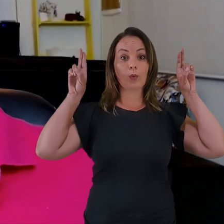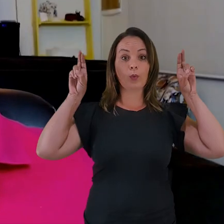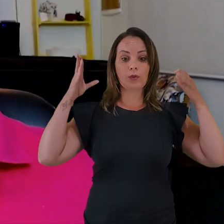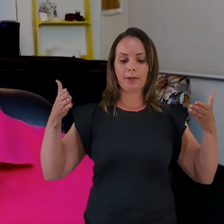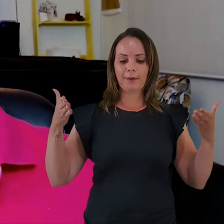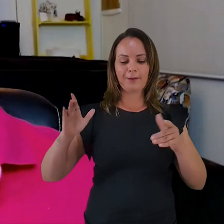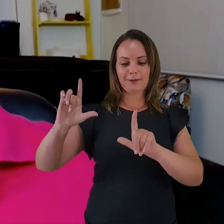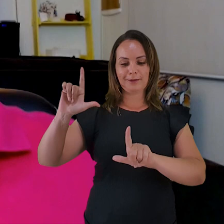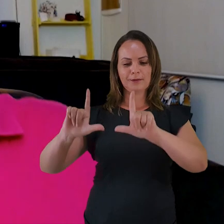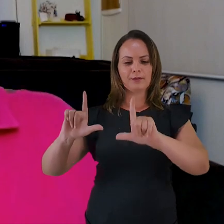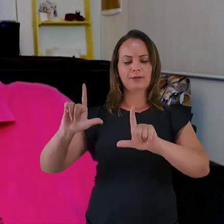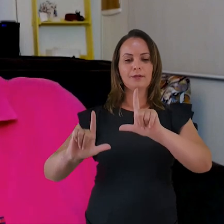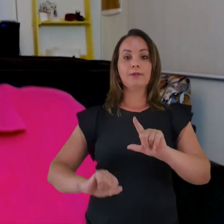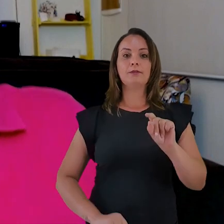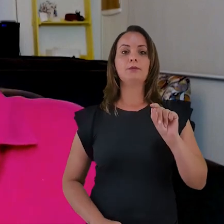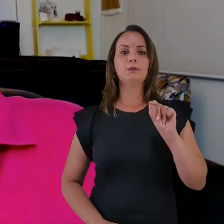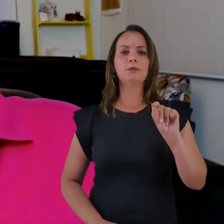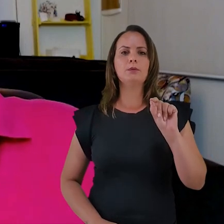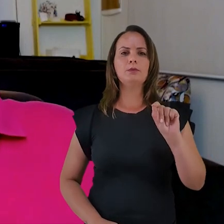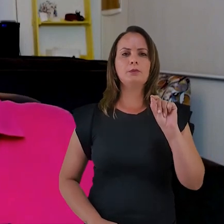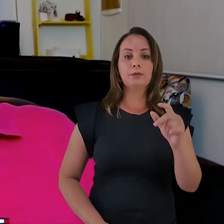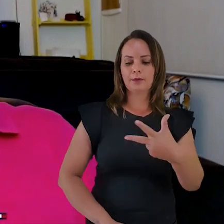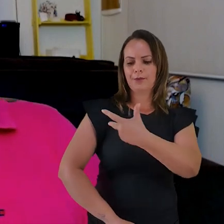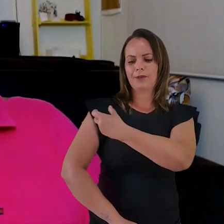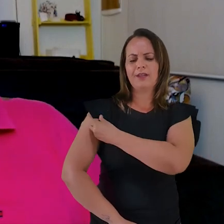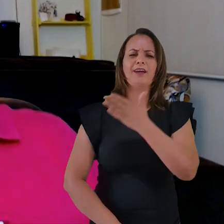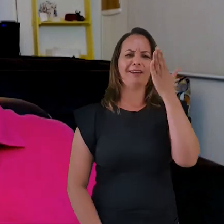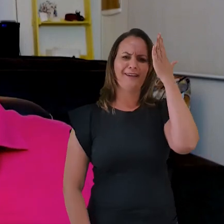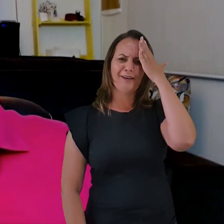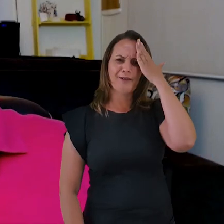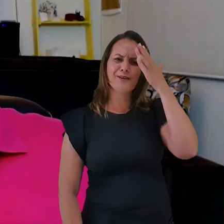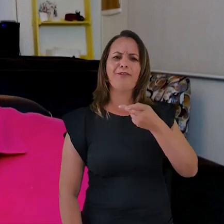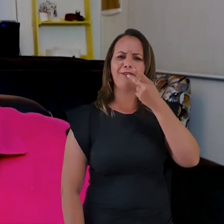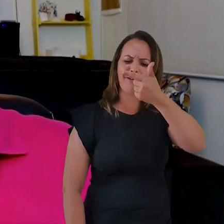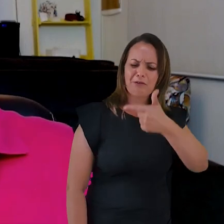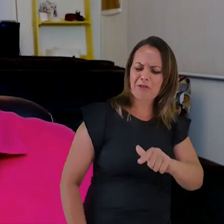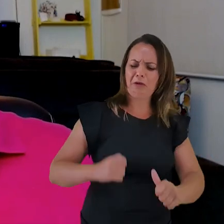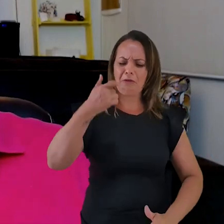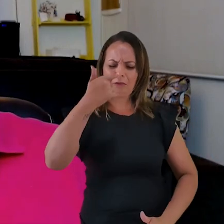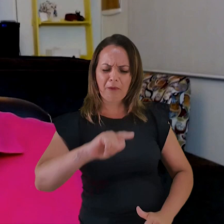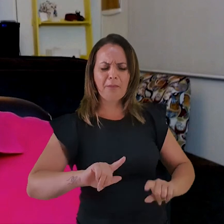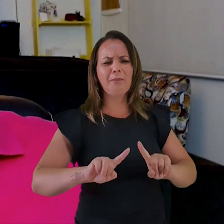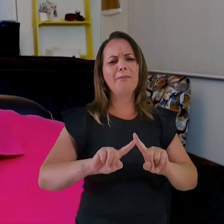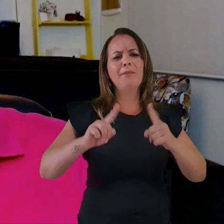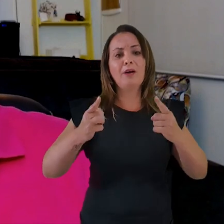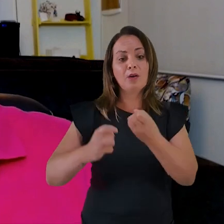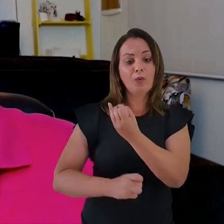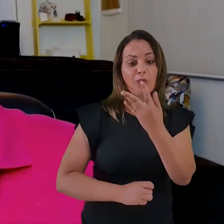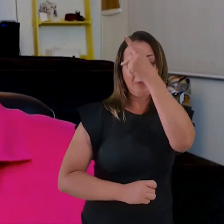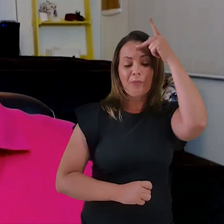O tema do programa de hoje é vacina. Eu sei que parece meio repetitivo, mas o número de pessoas infectadas